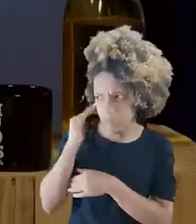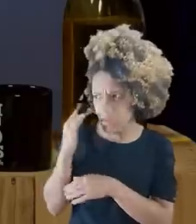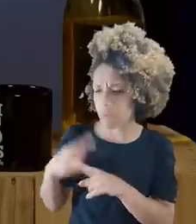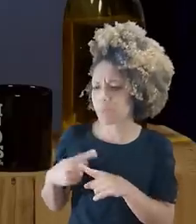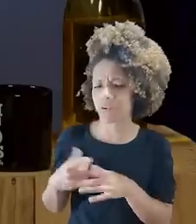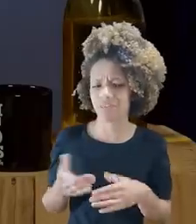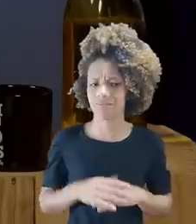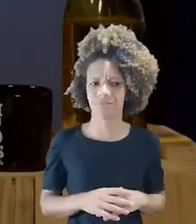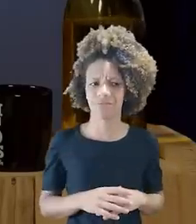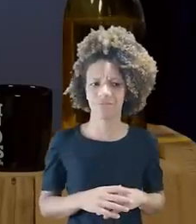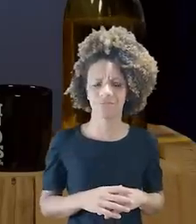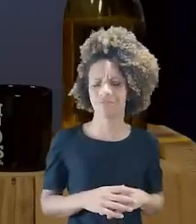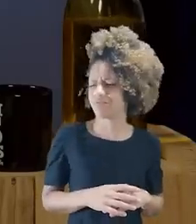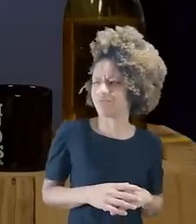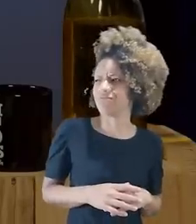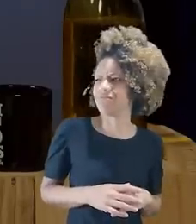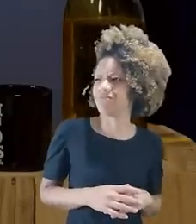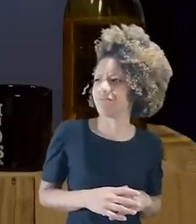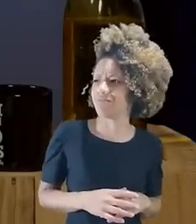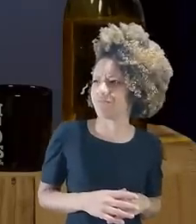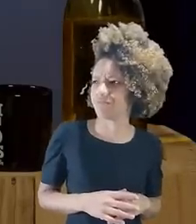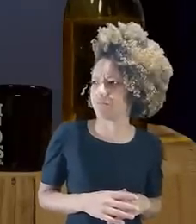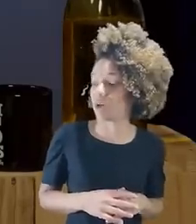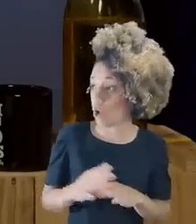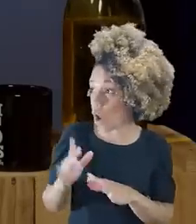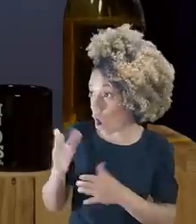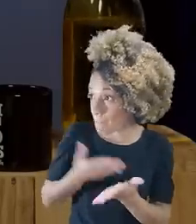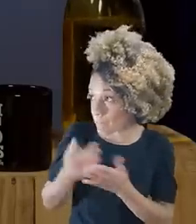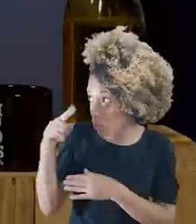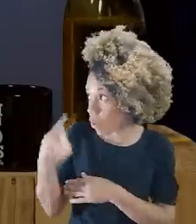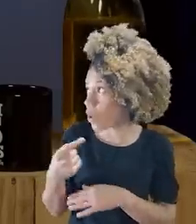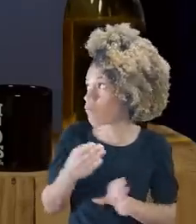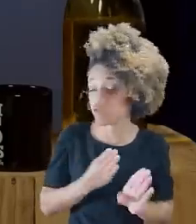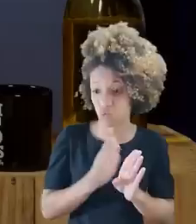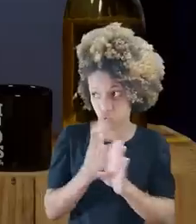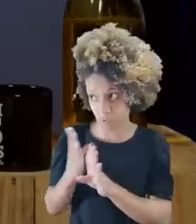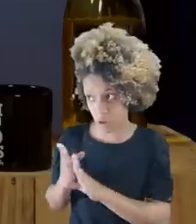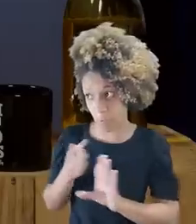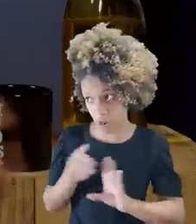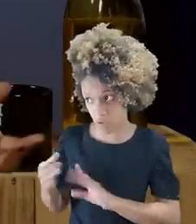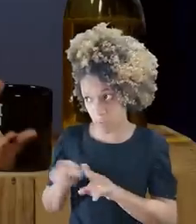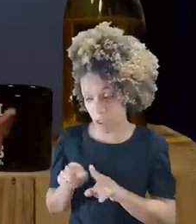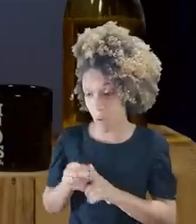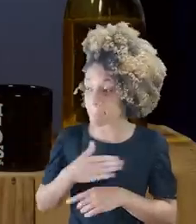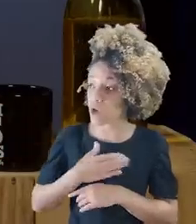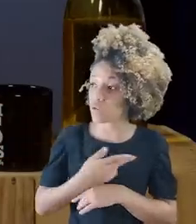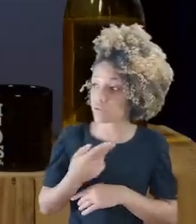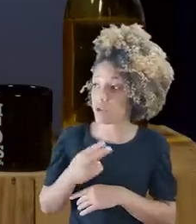eu falava eu fazia assim e nisso Olha que o processo louco eu fui descobrir nessa época também que o meu nome